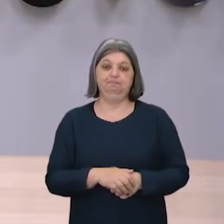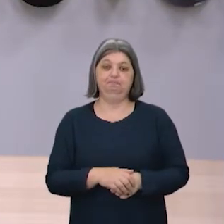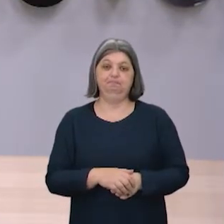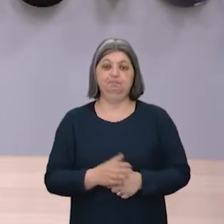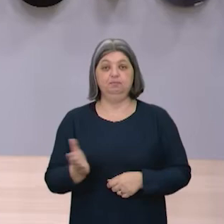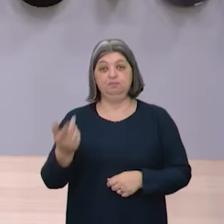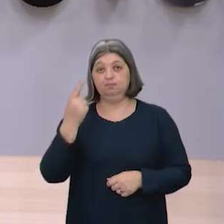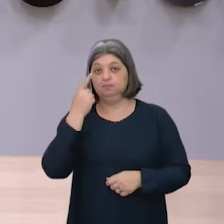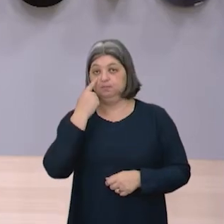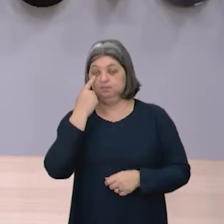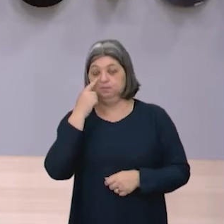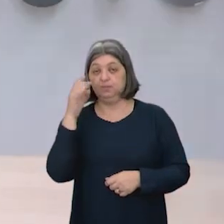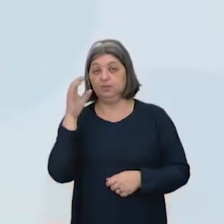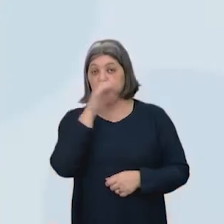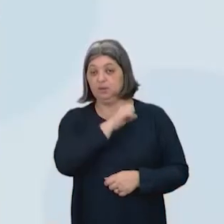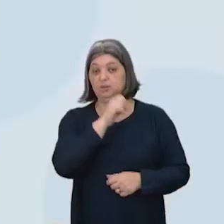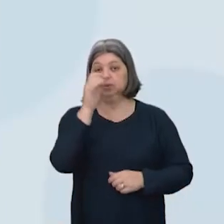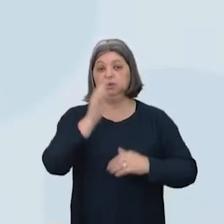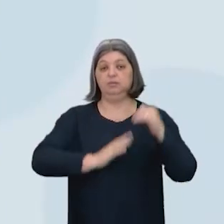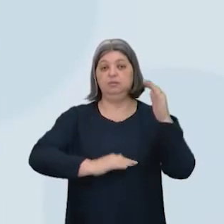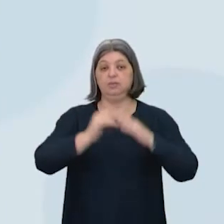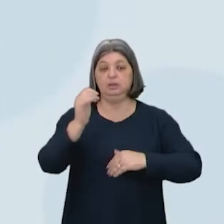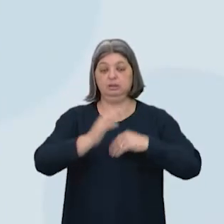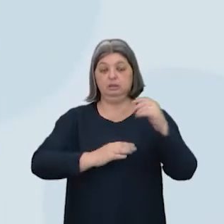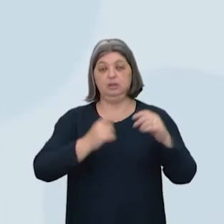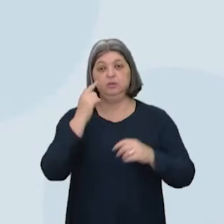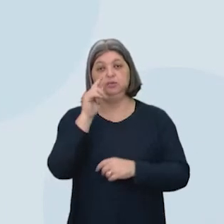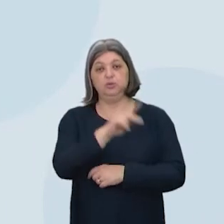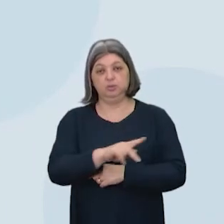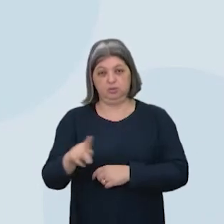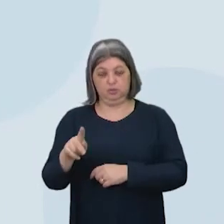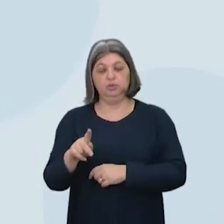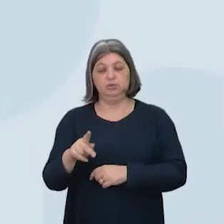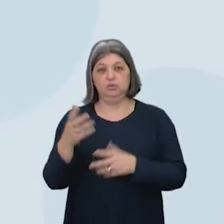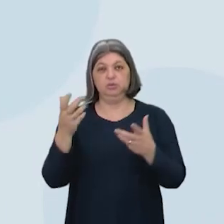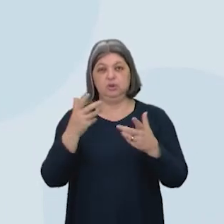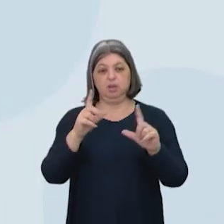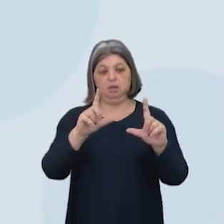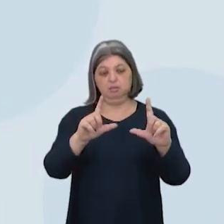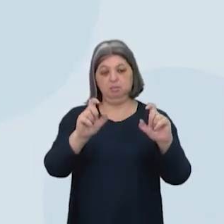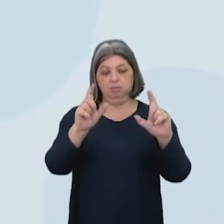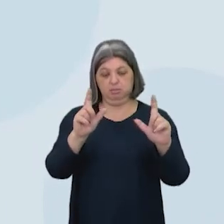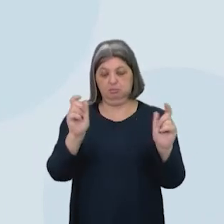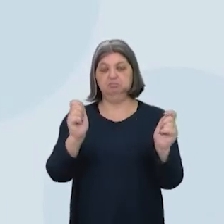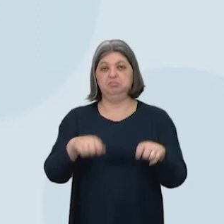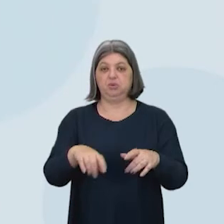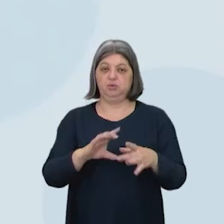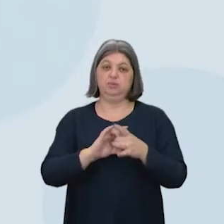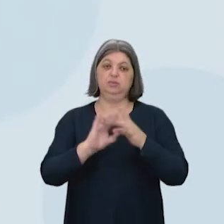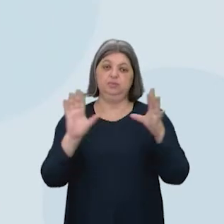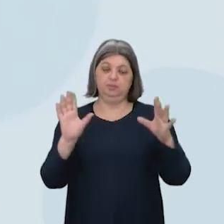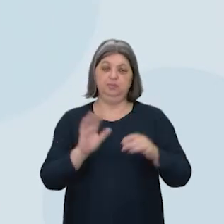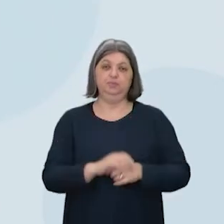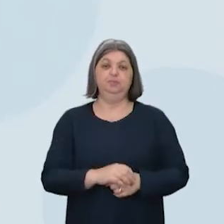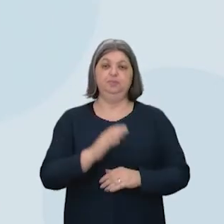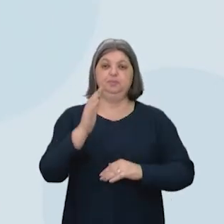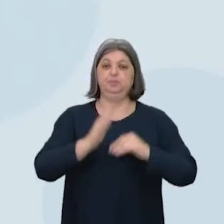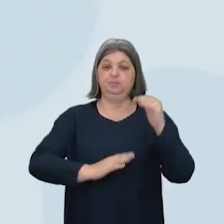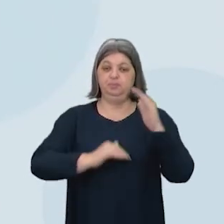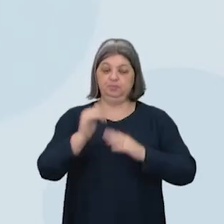vamos ver rapidamente aí as nossas habilidades. Você, professor, quiser dar um print aí na tela das